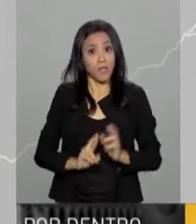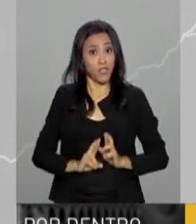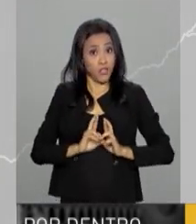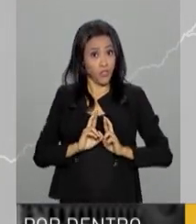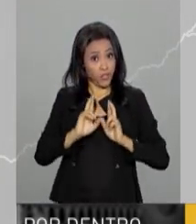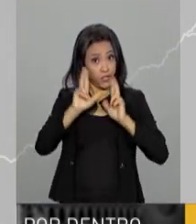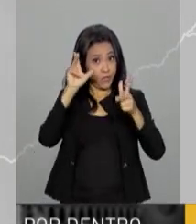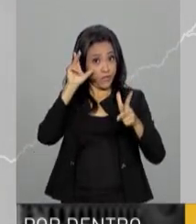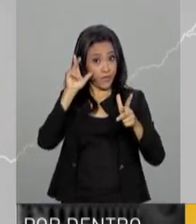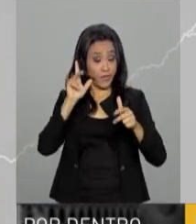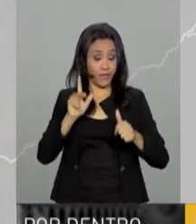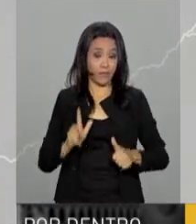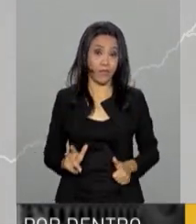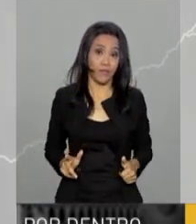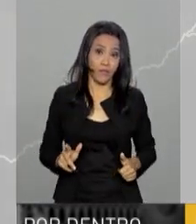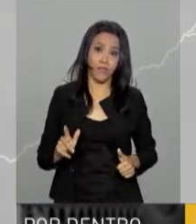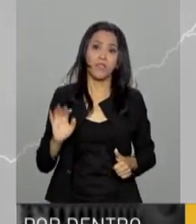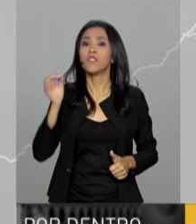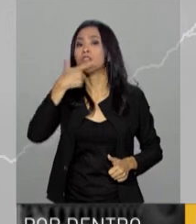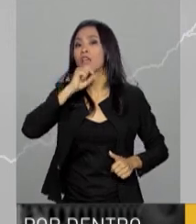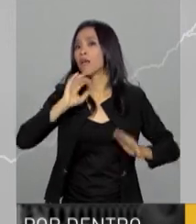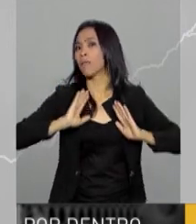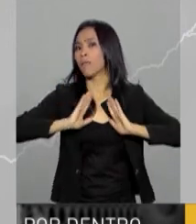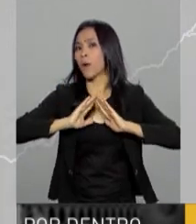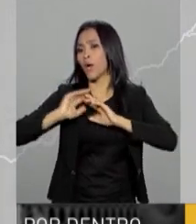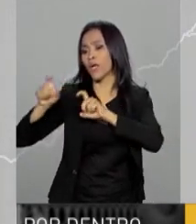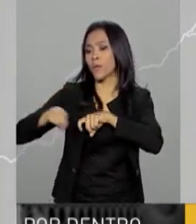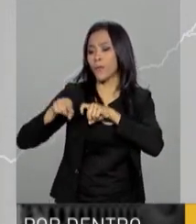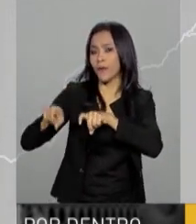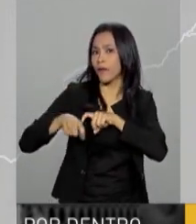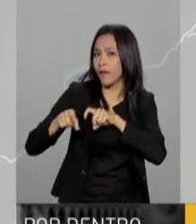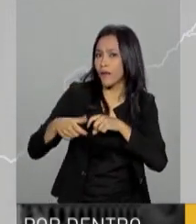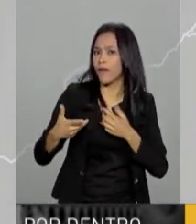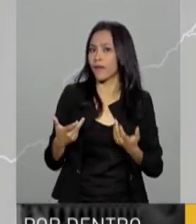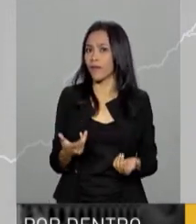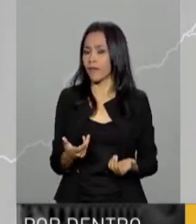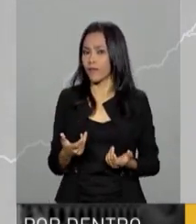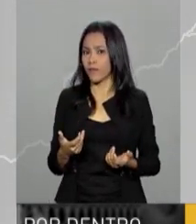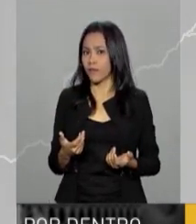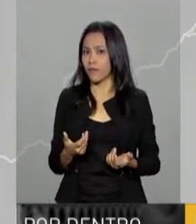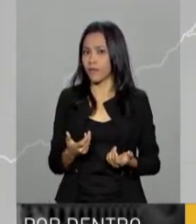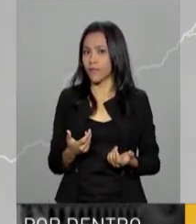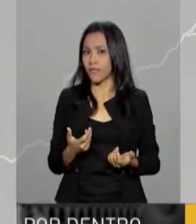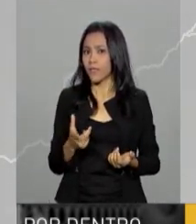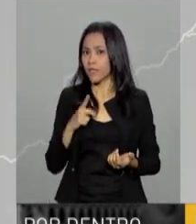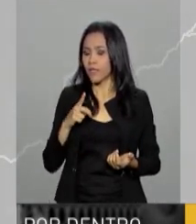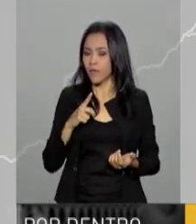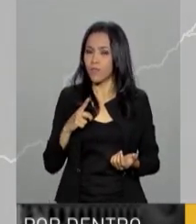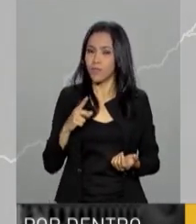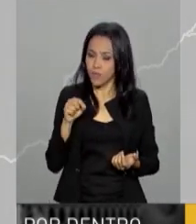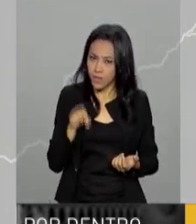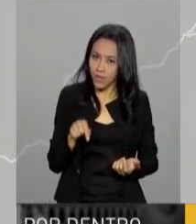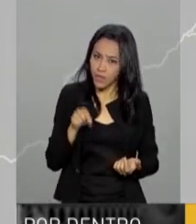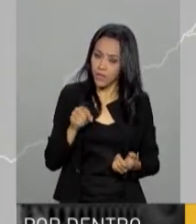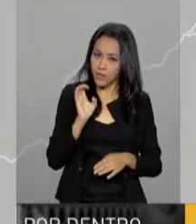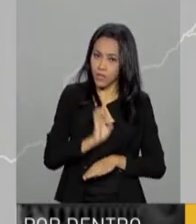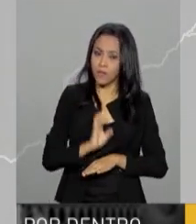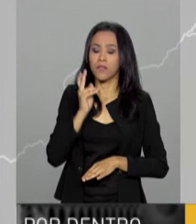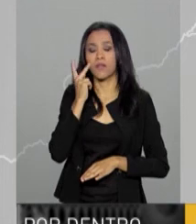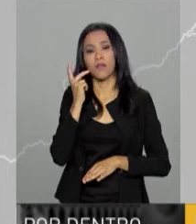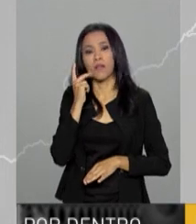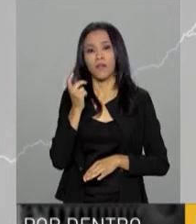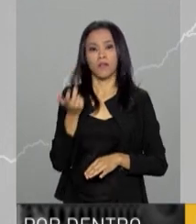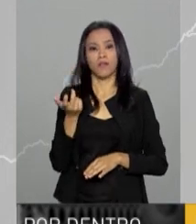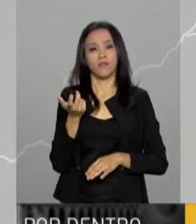da juventude que mora no meio rural é formado também por o pescador daqui como a gente tem no nosso estado ceará é